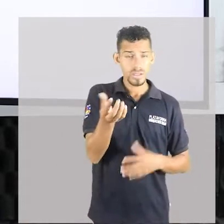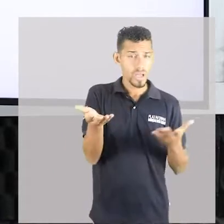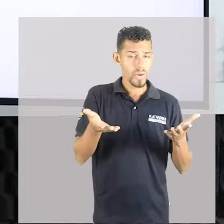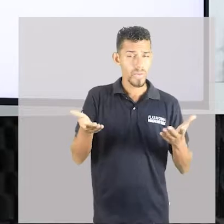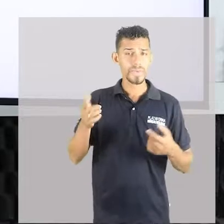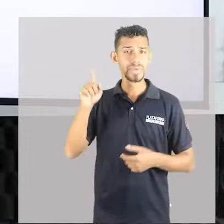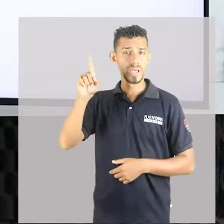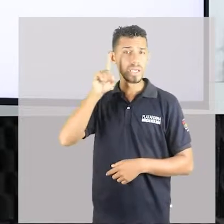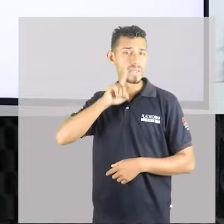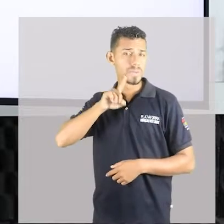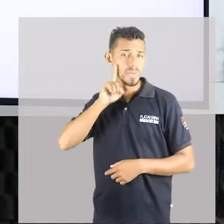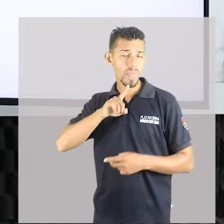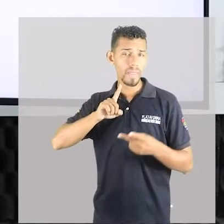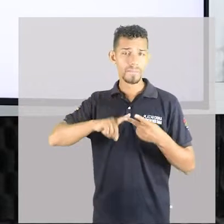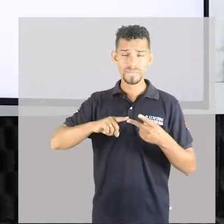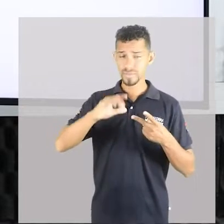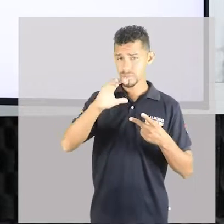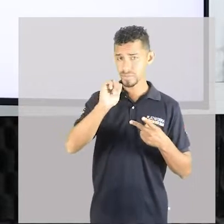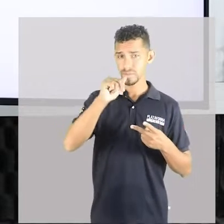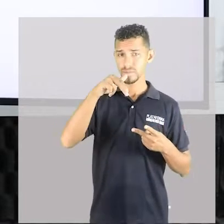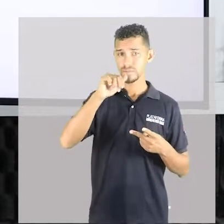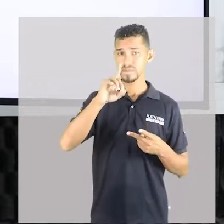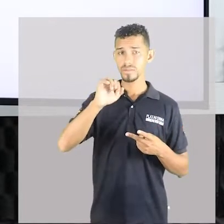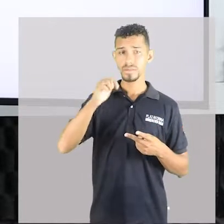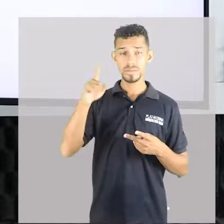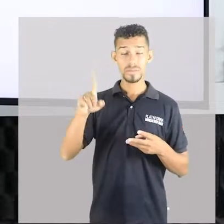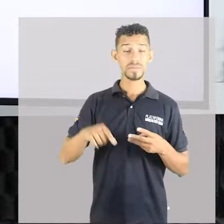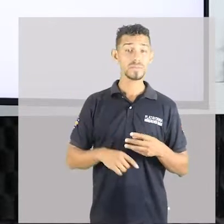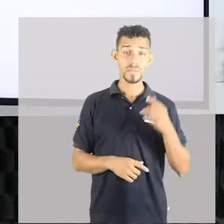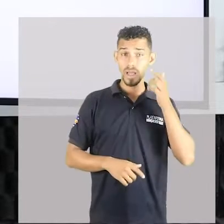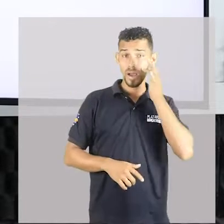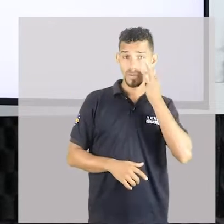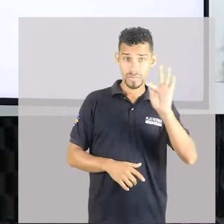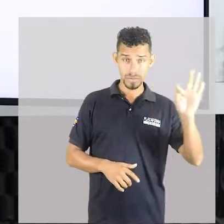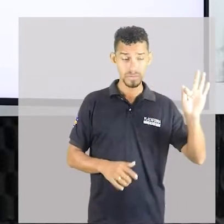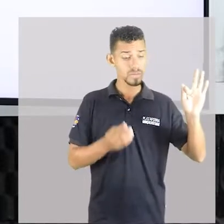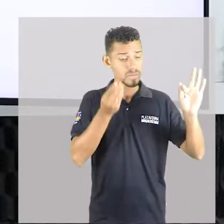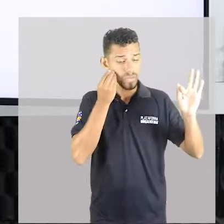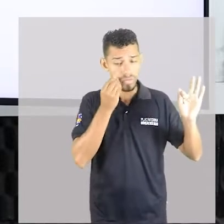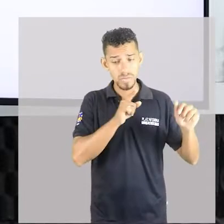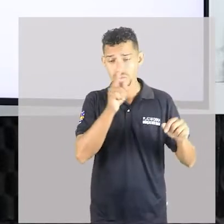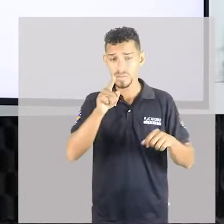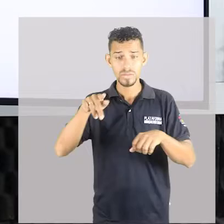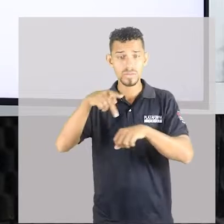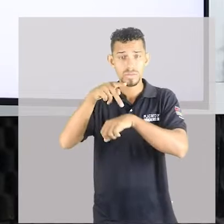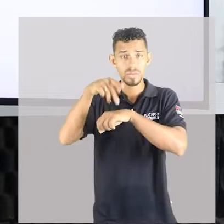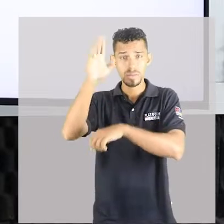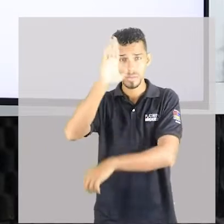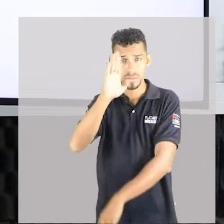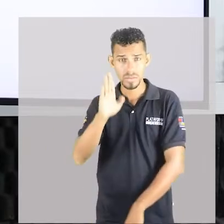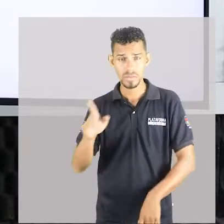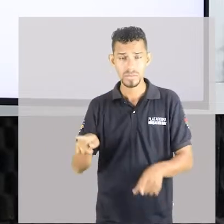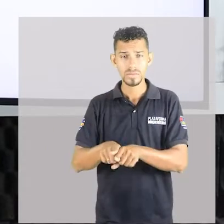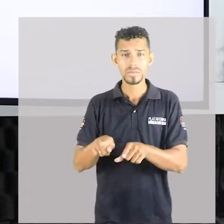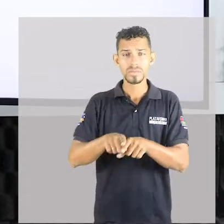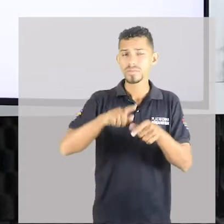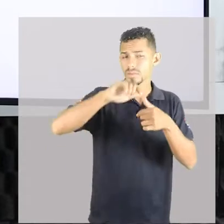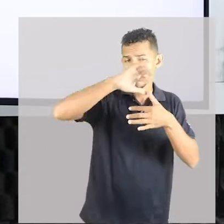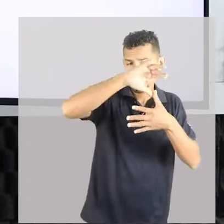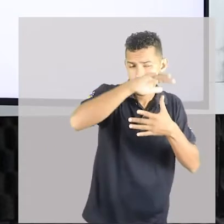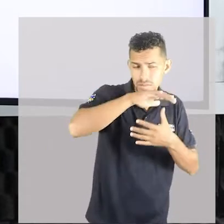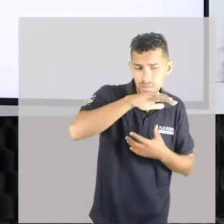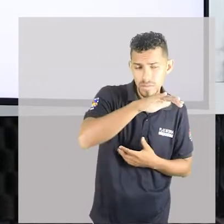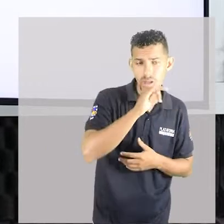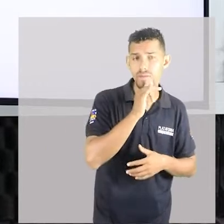Unidos, Canadá. A França tentou em muitos momentos aqui no Brasil, tentou no restante da América, chegou